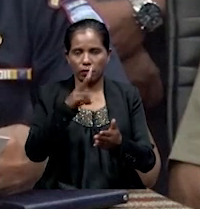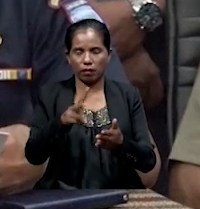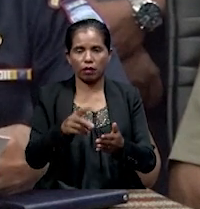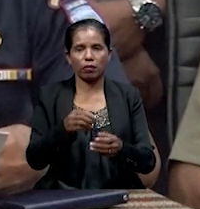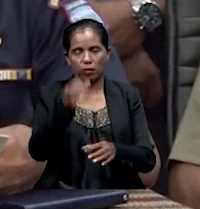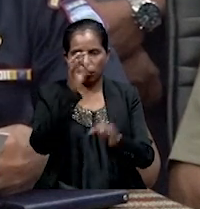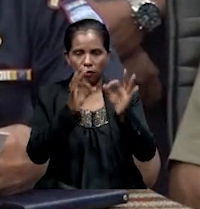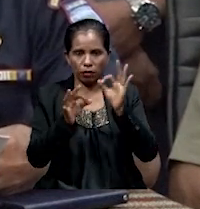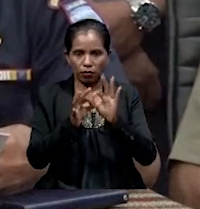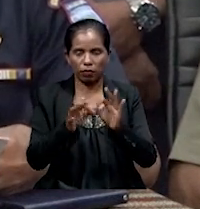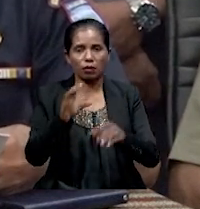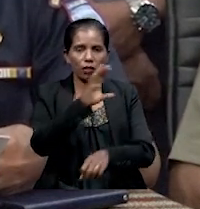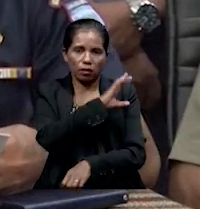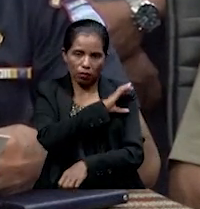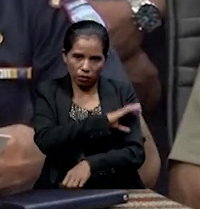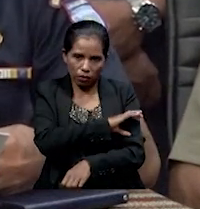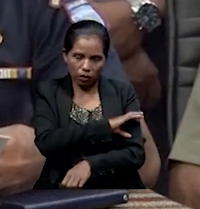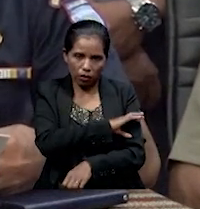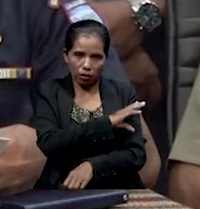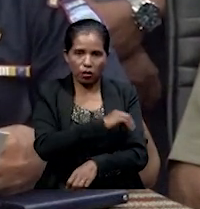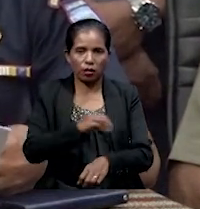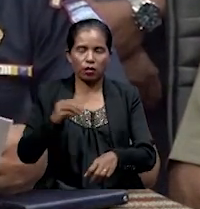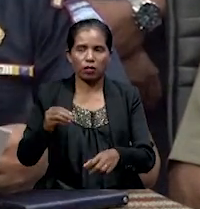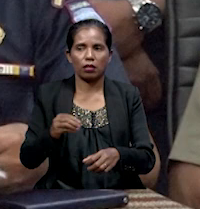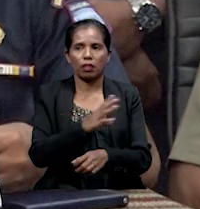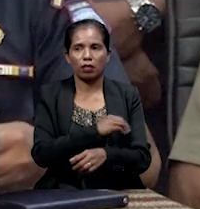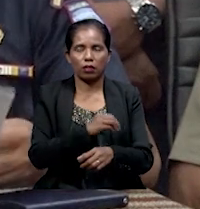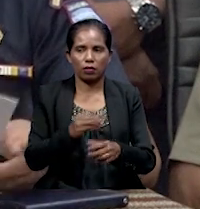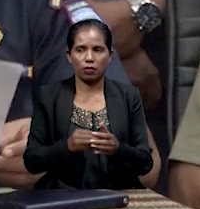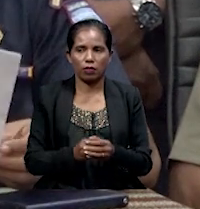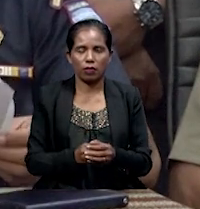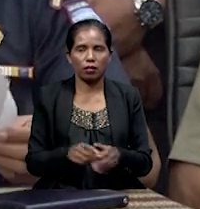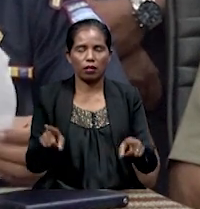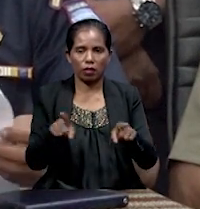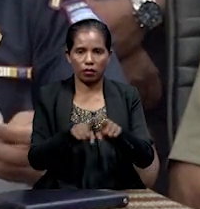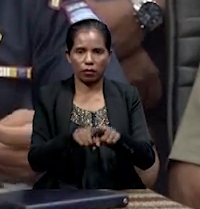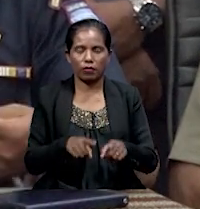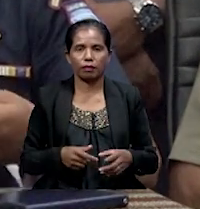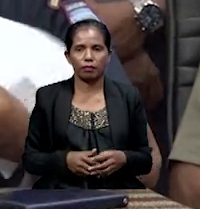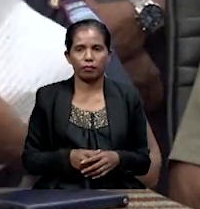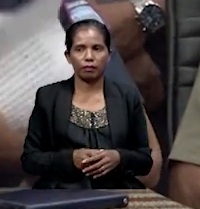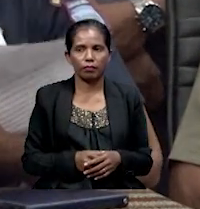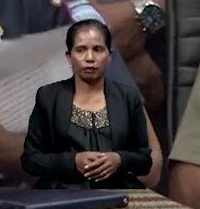garante tranquilidade e segurança interna no ho filosofia neutro no imparcial.